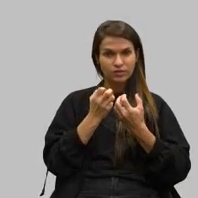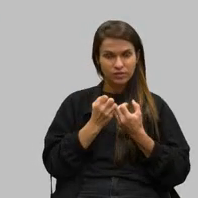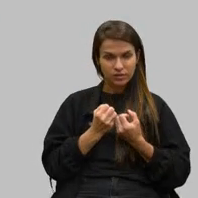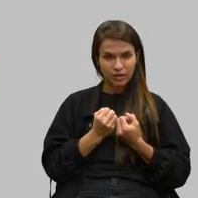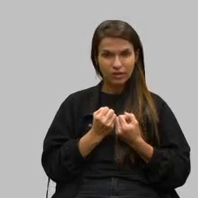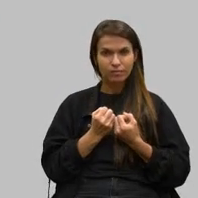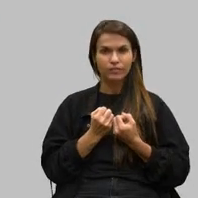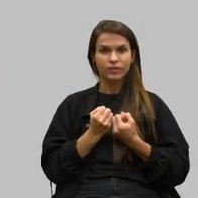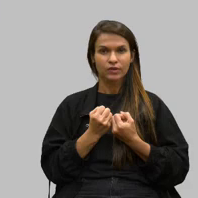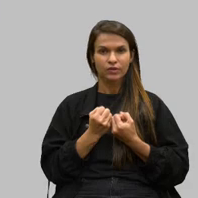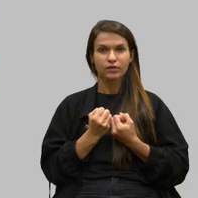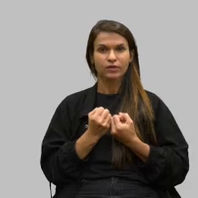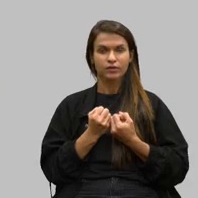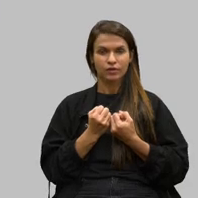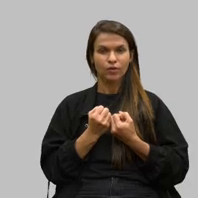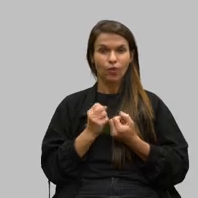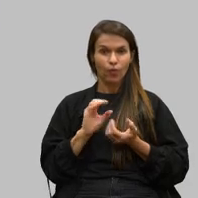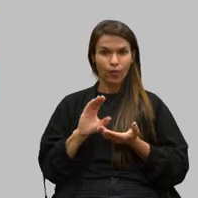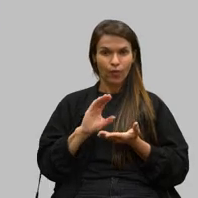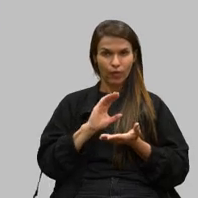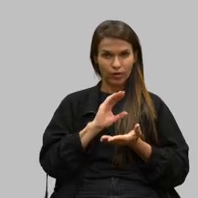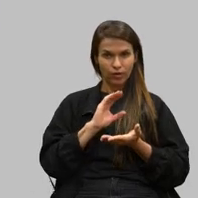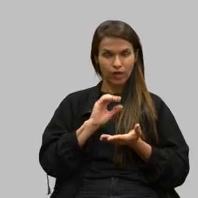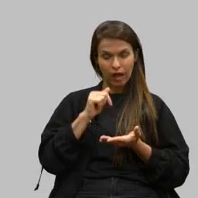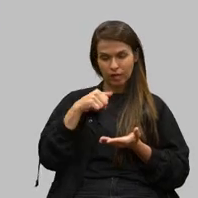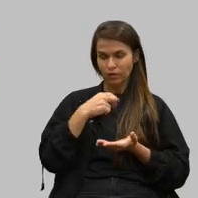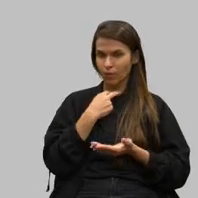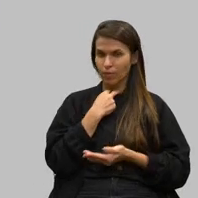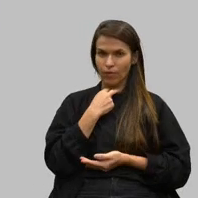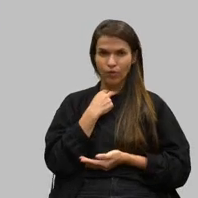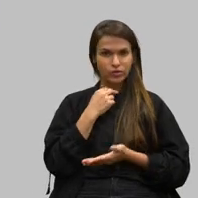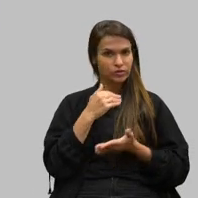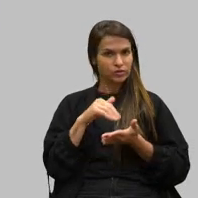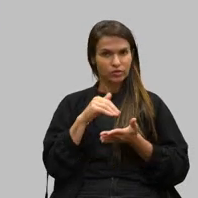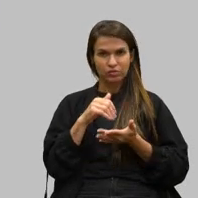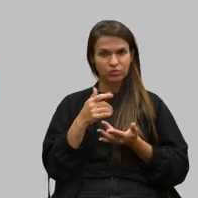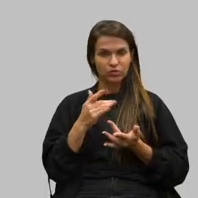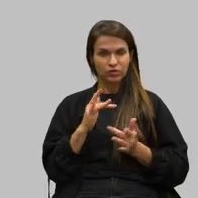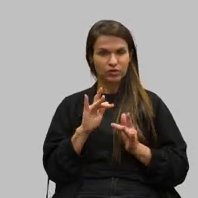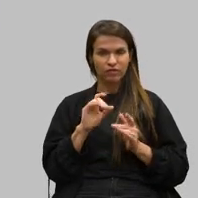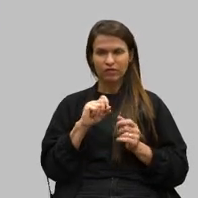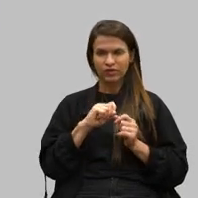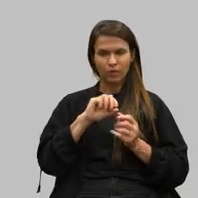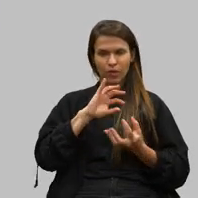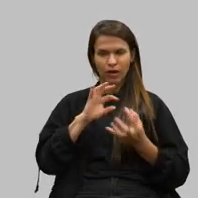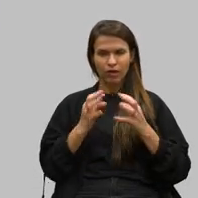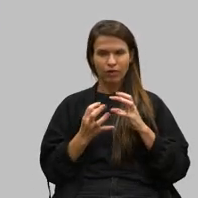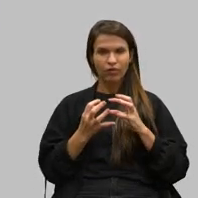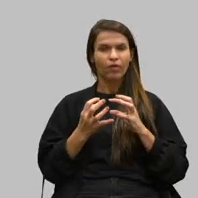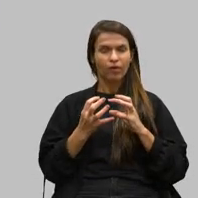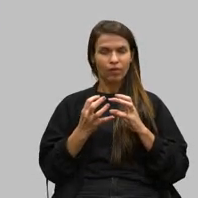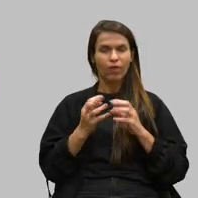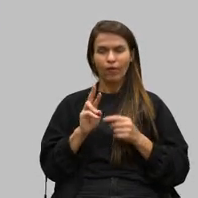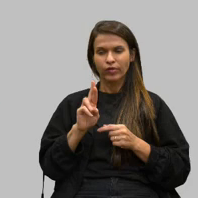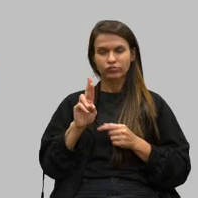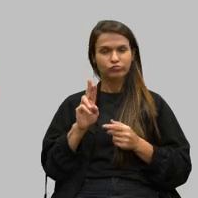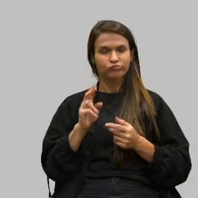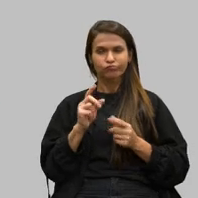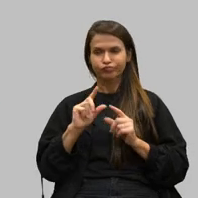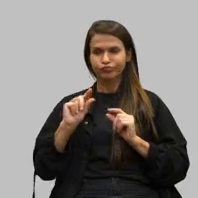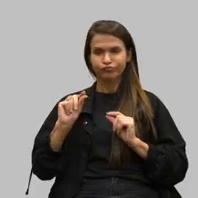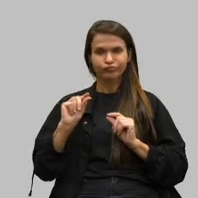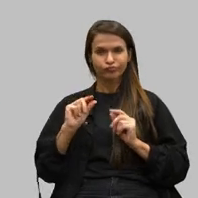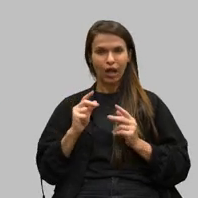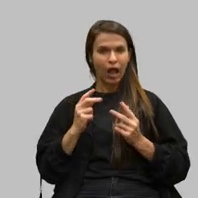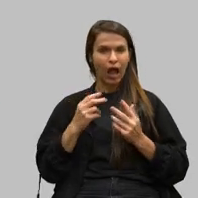recursos. aqui não pode. O secretário queria fazer uma grande reforma lá, o reitor saiu todo animado e depois não